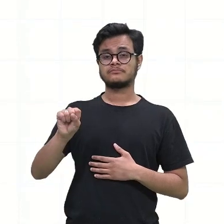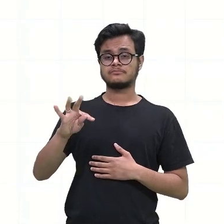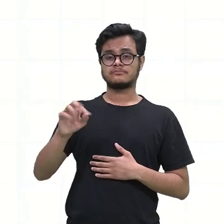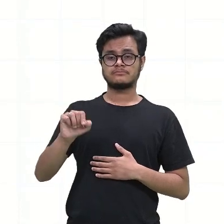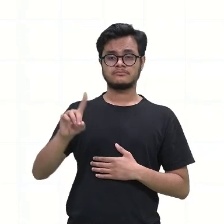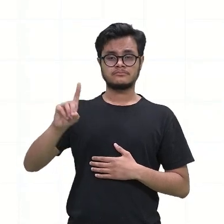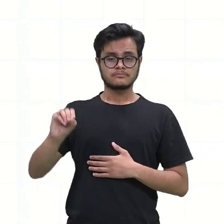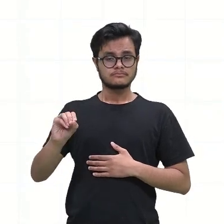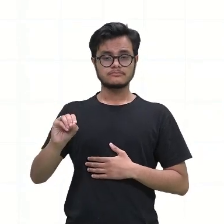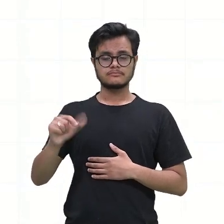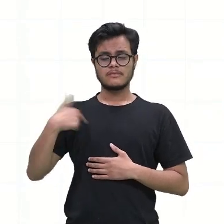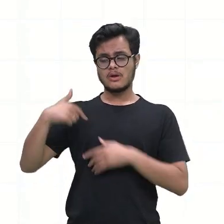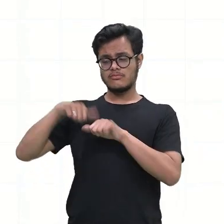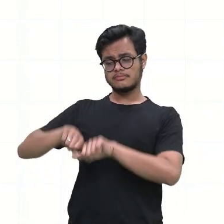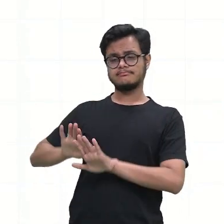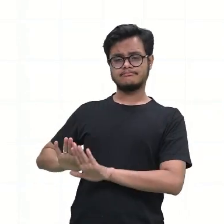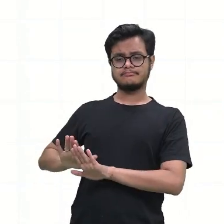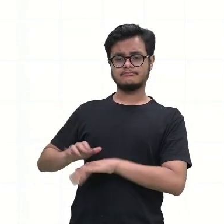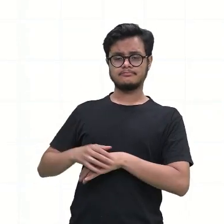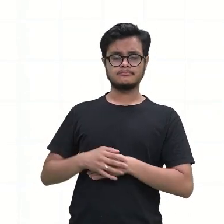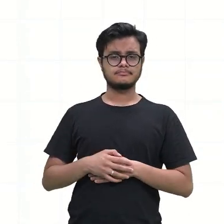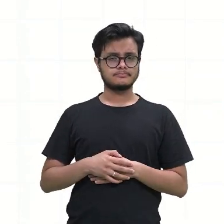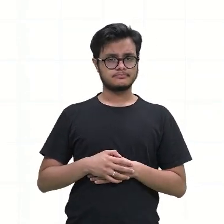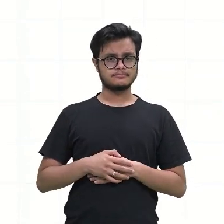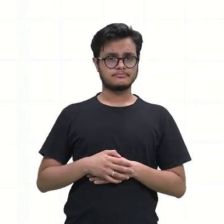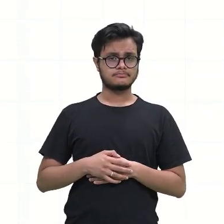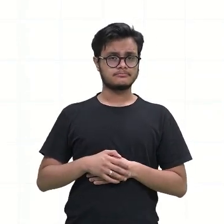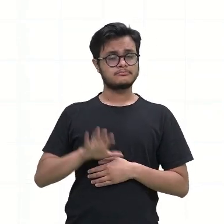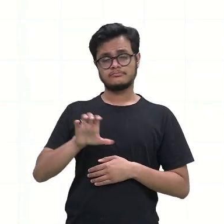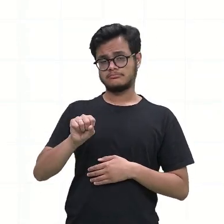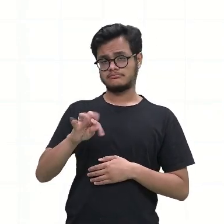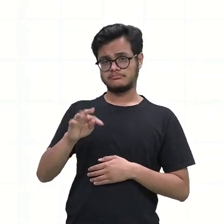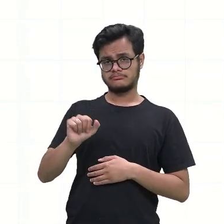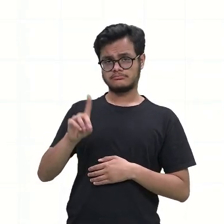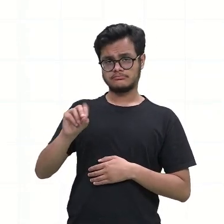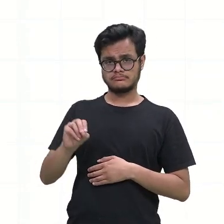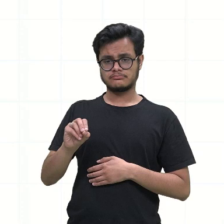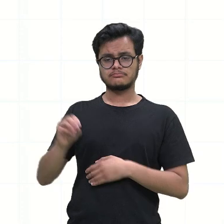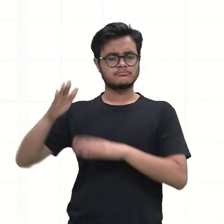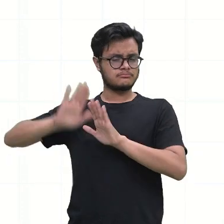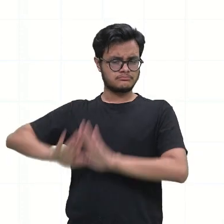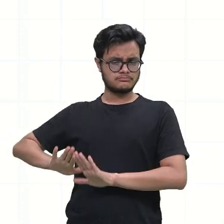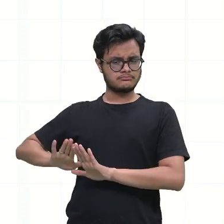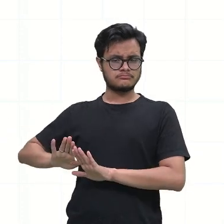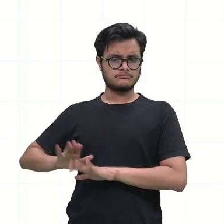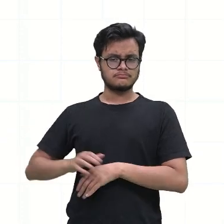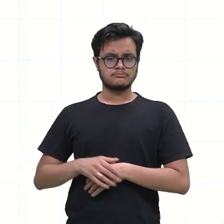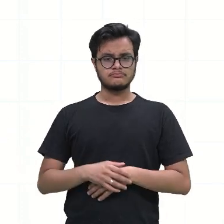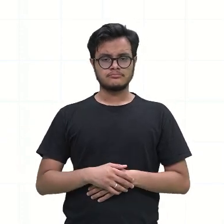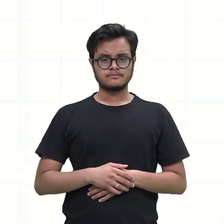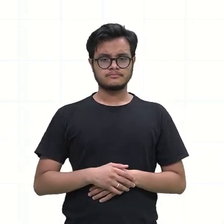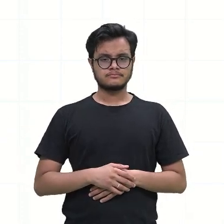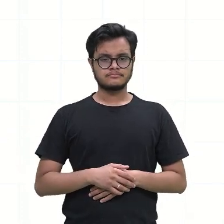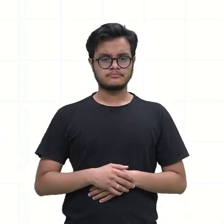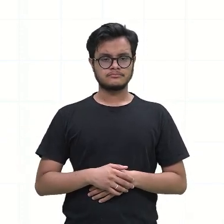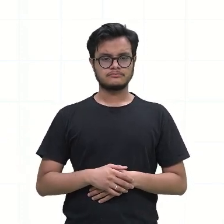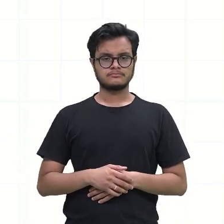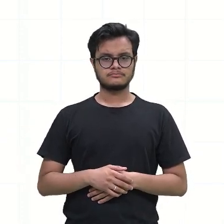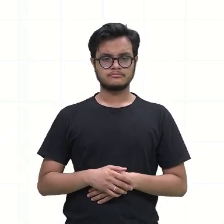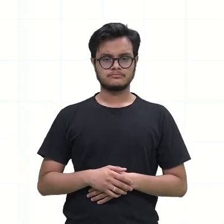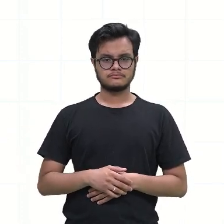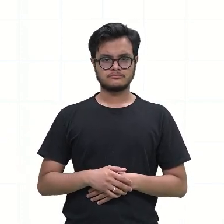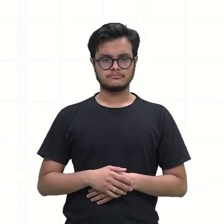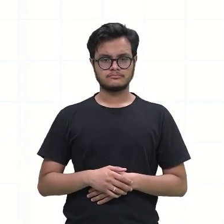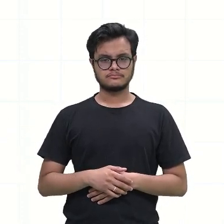vou ficar aqui, vou ficar, é um estado, olha só, é eu ficar. Vou